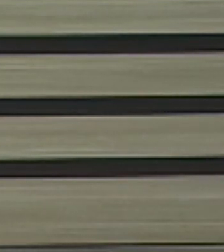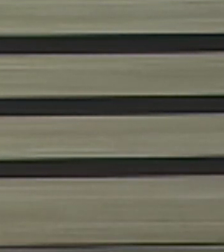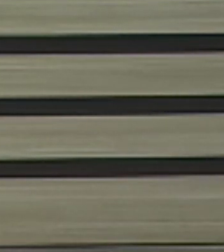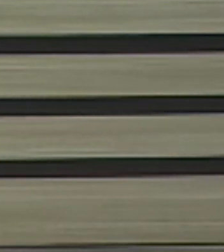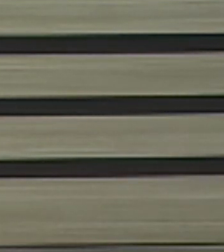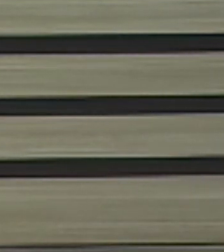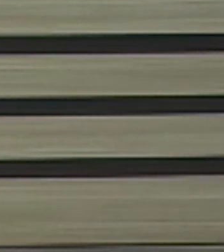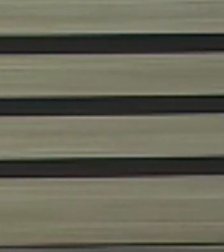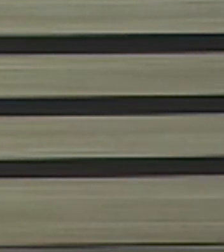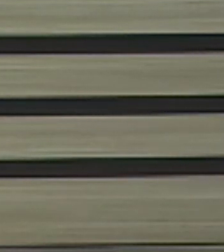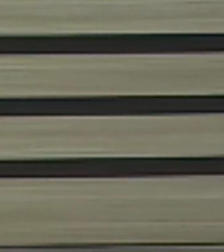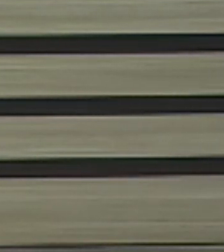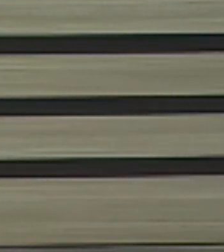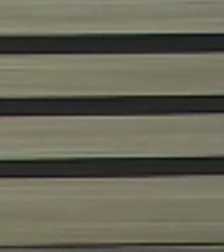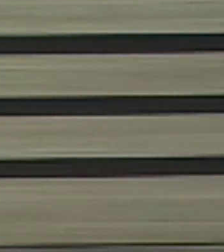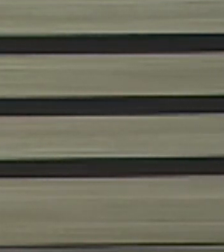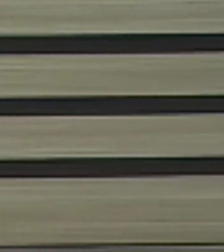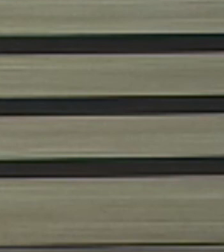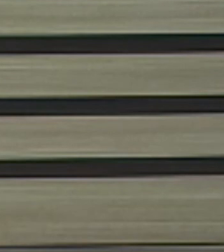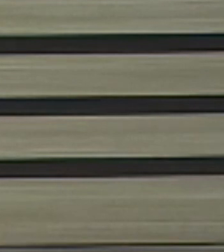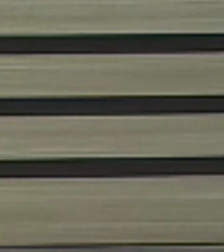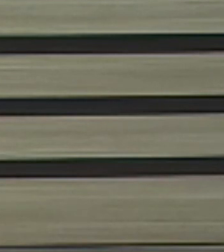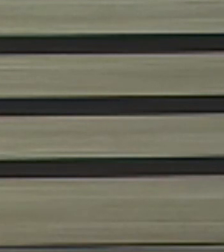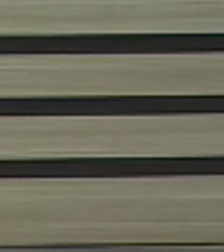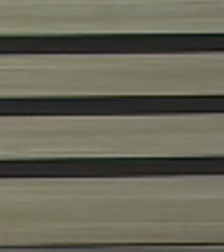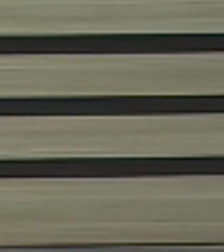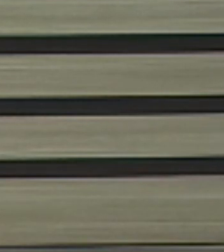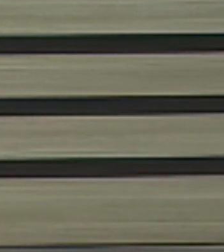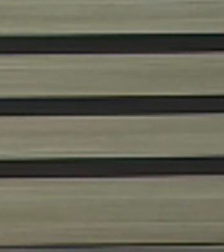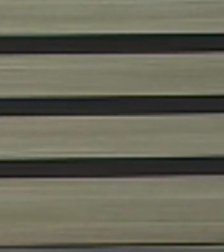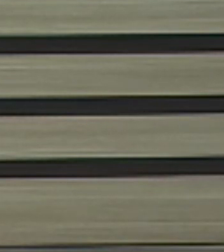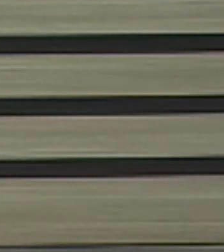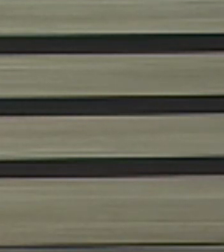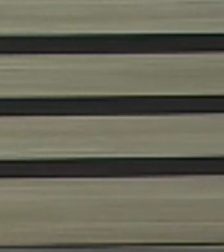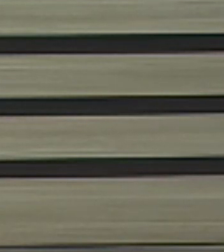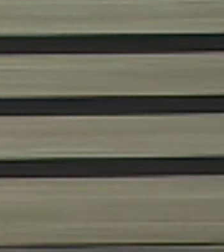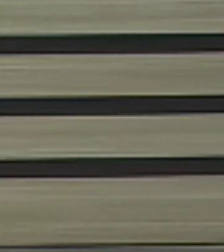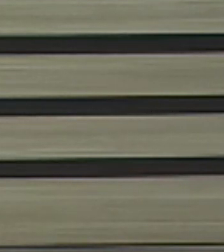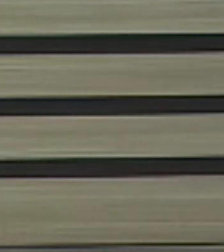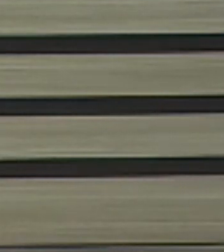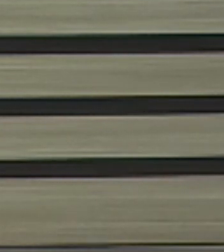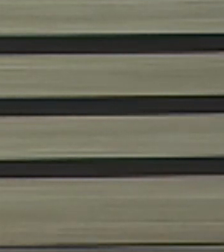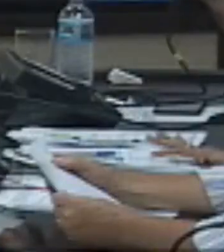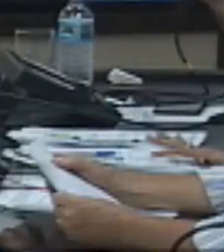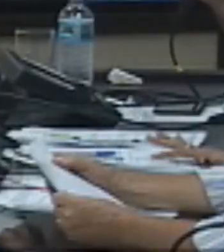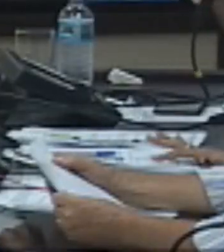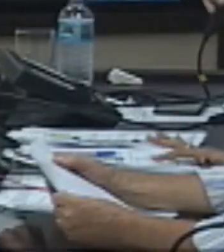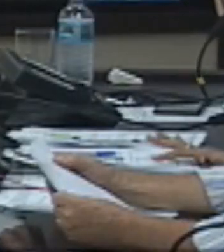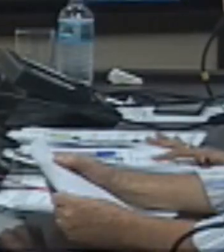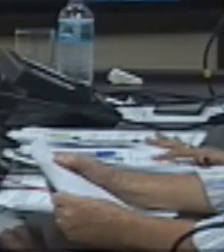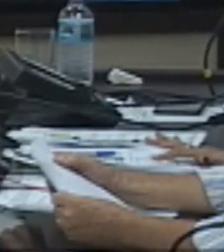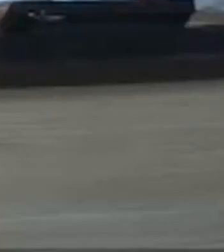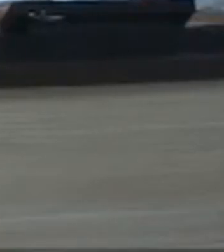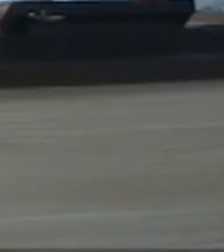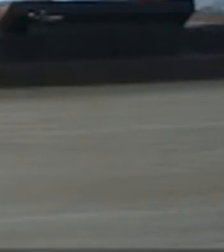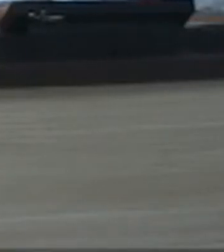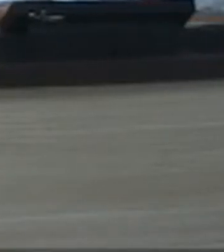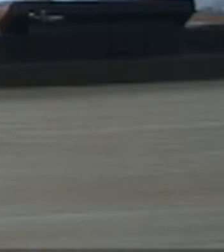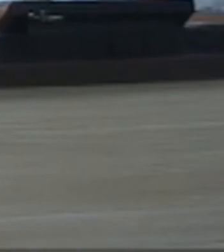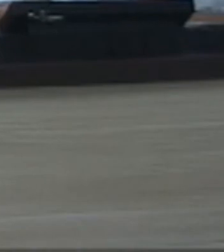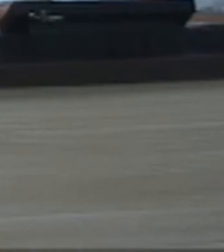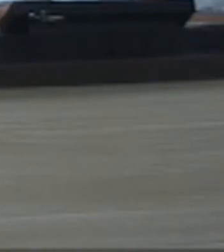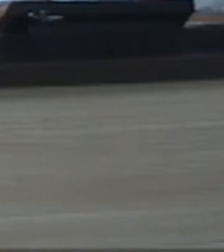Dispenso. Estevão. Dispenso. Newton. Dispenso. Carolina. Dispenso.